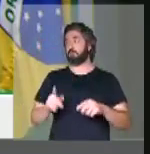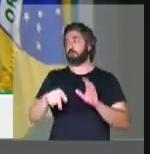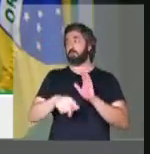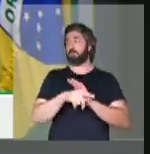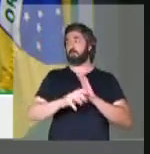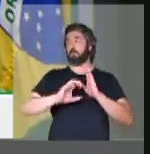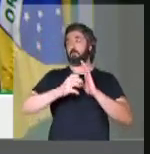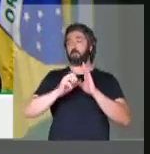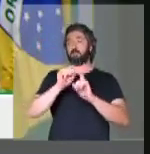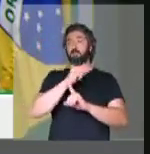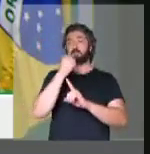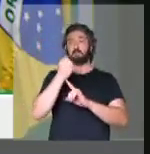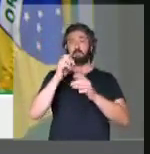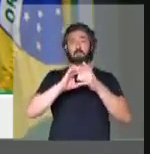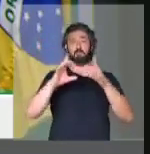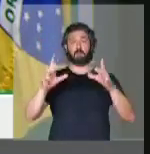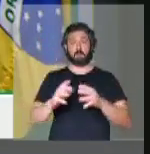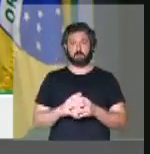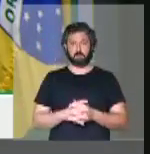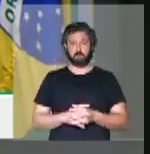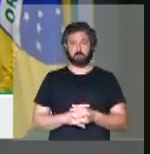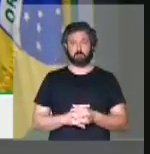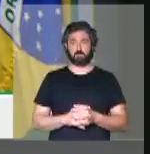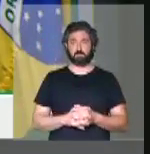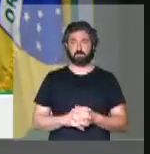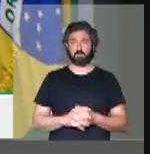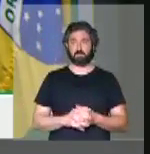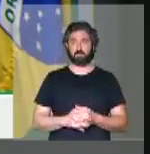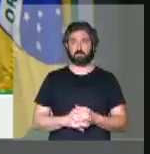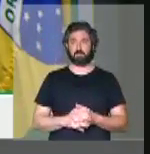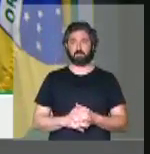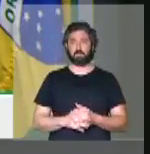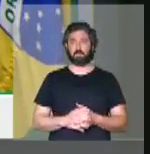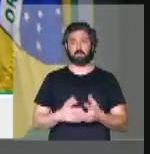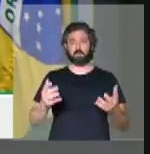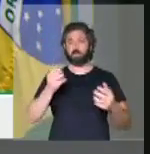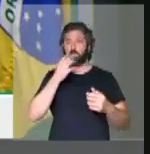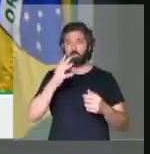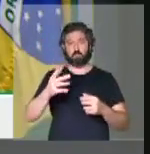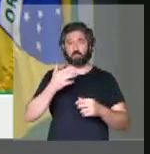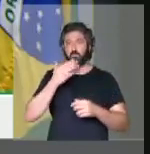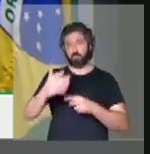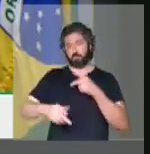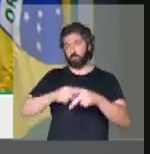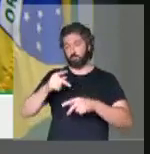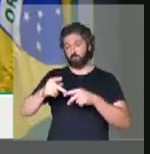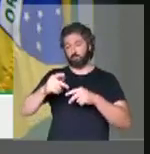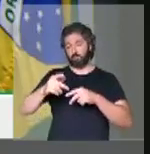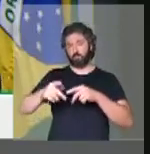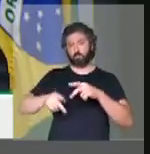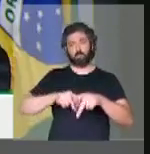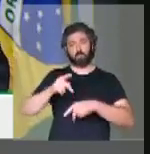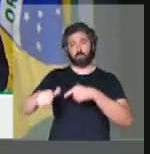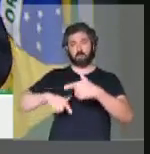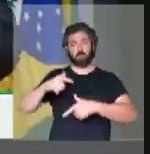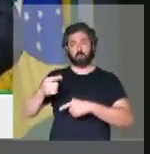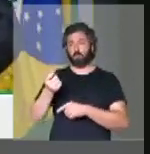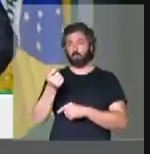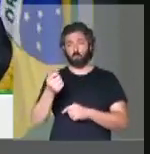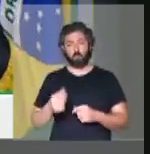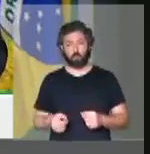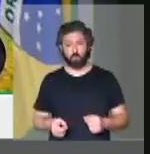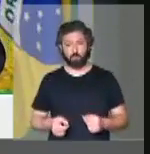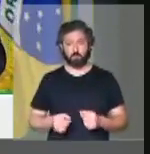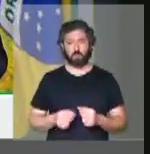partidos social-democratas. Dá saber, senhor presidente, o benefício dos trabalhadores foram muito poucos. O